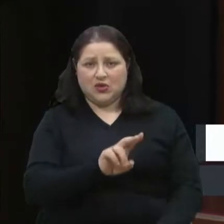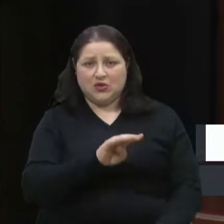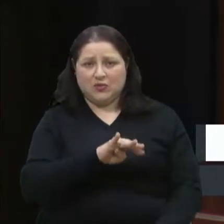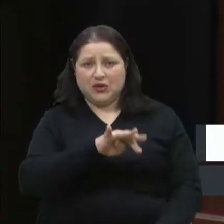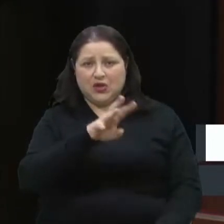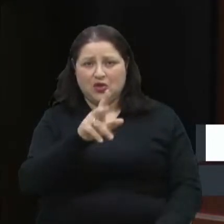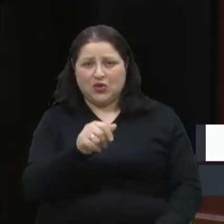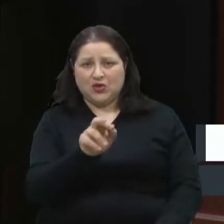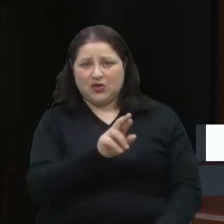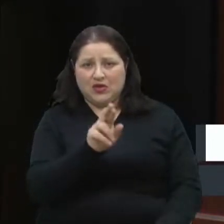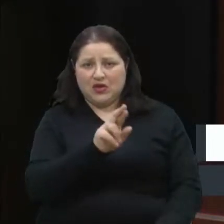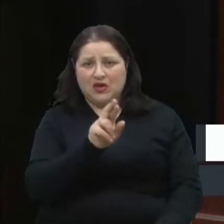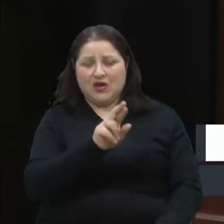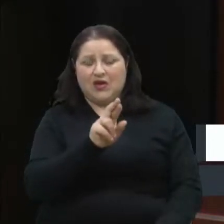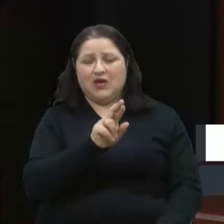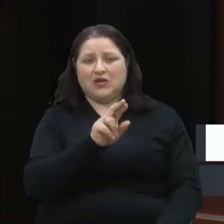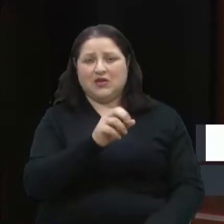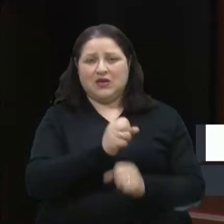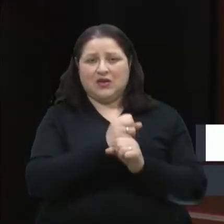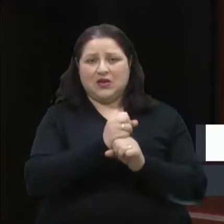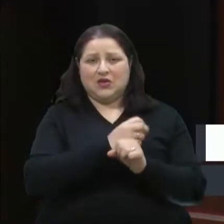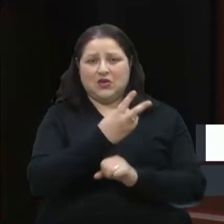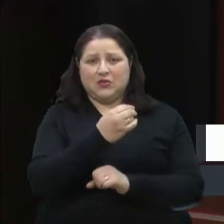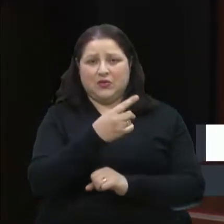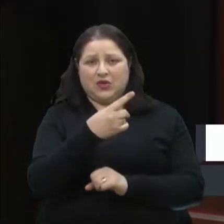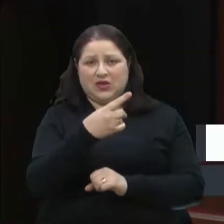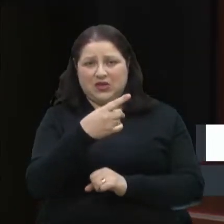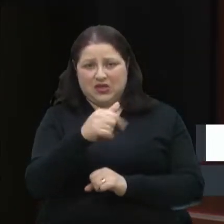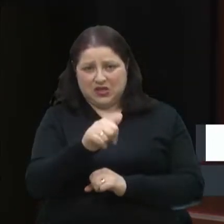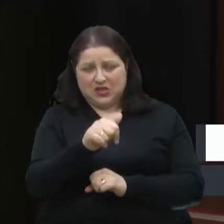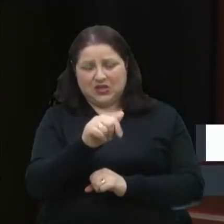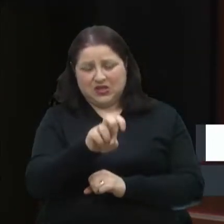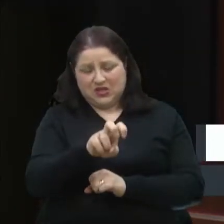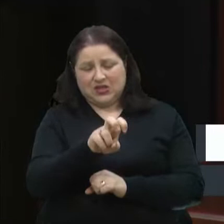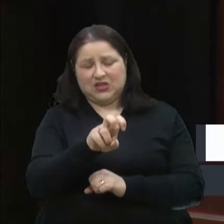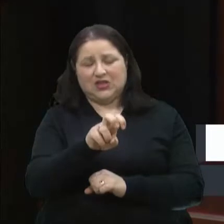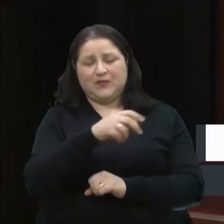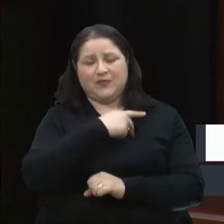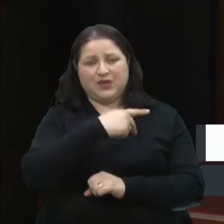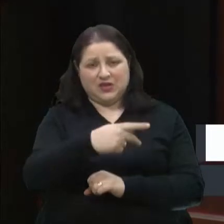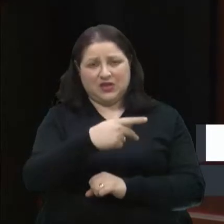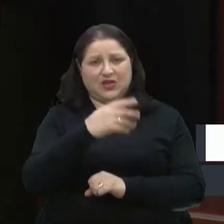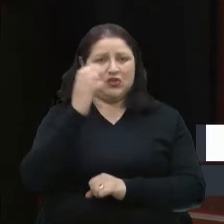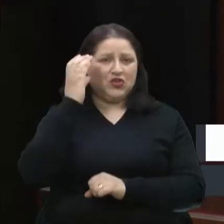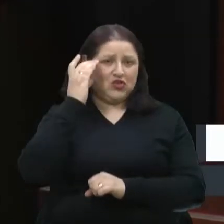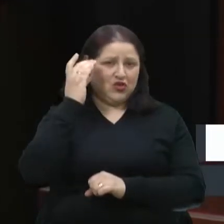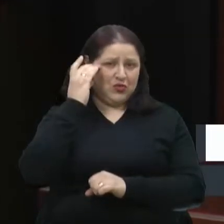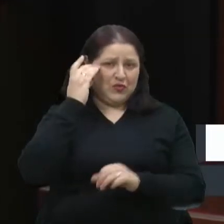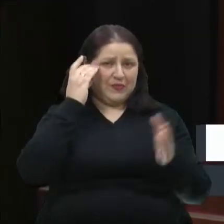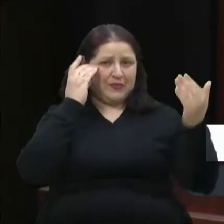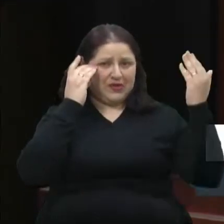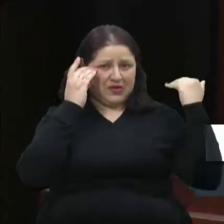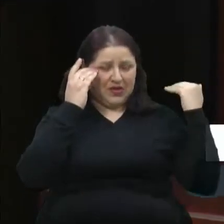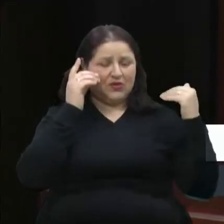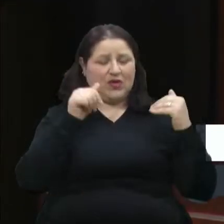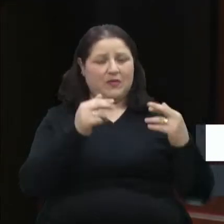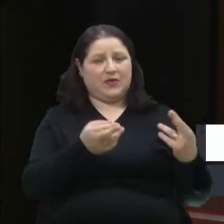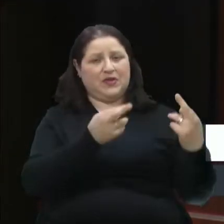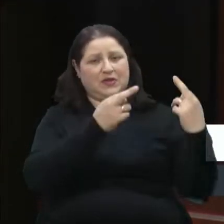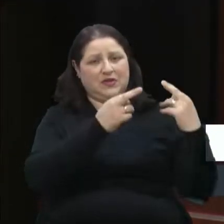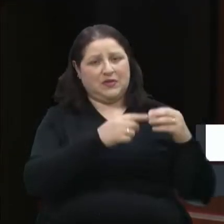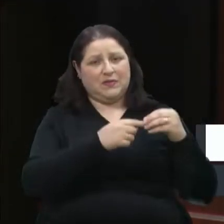2015 sobre o governo de Dilma Rousseff. Um dos principais responsáveis por esse